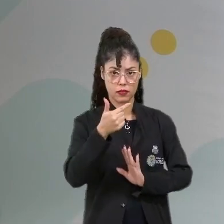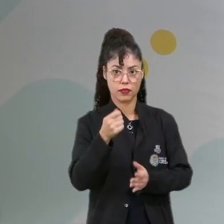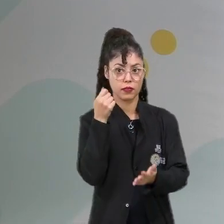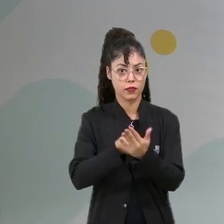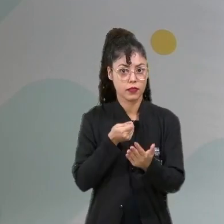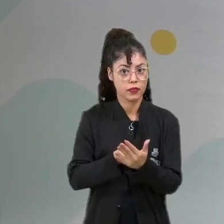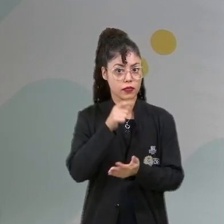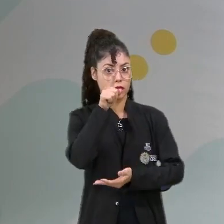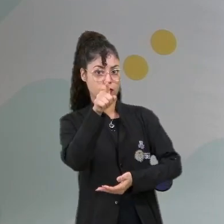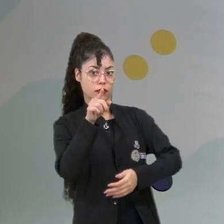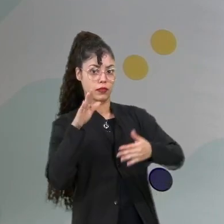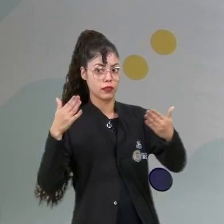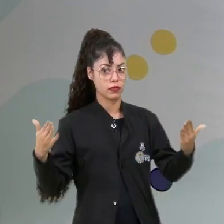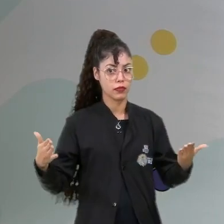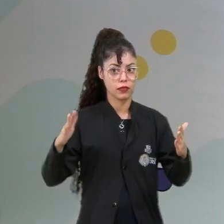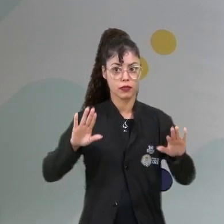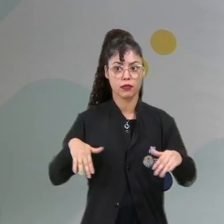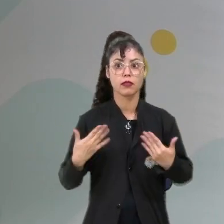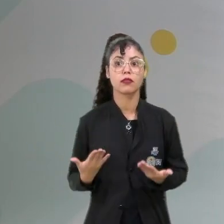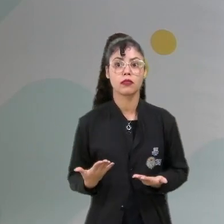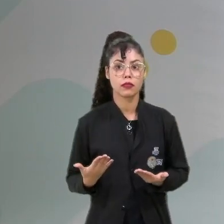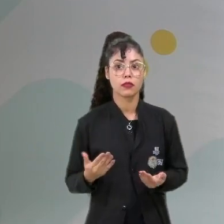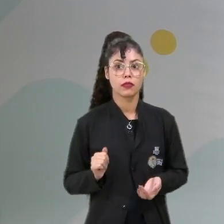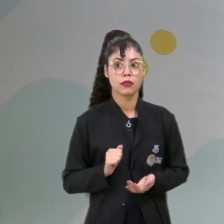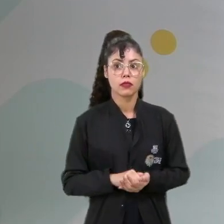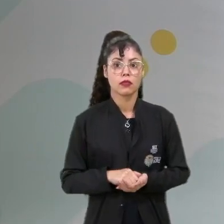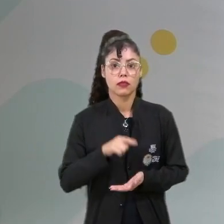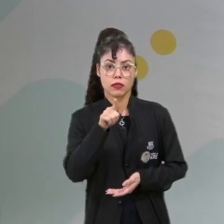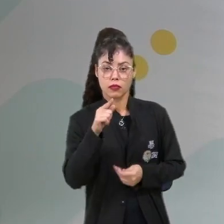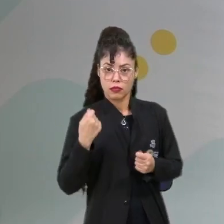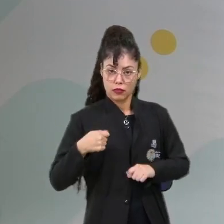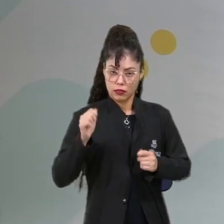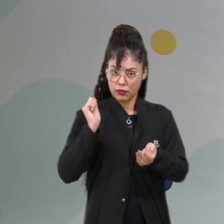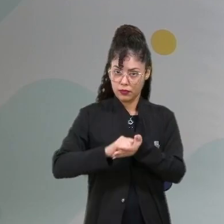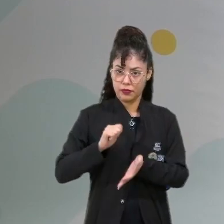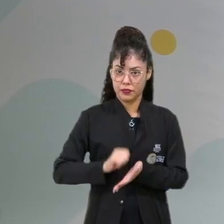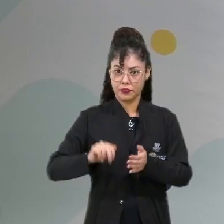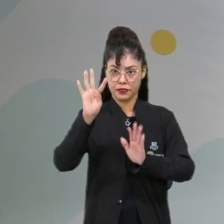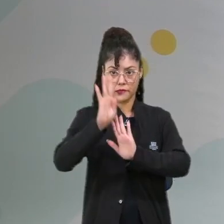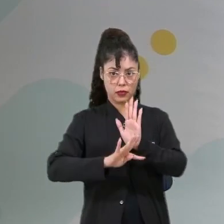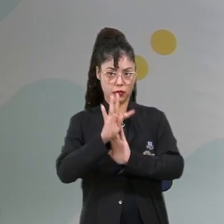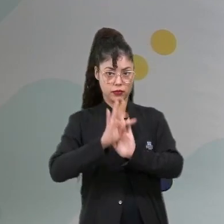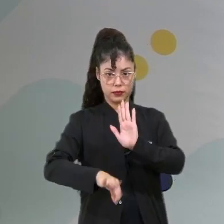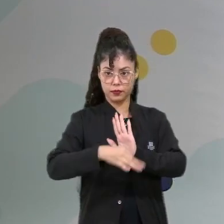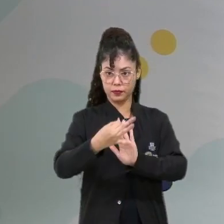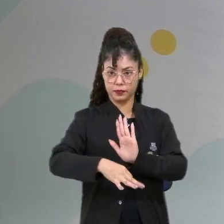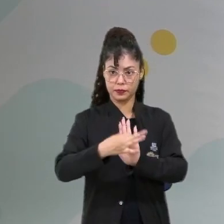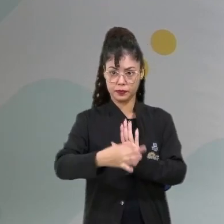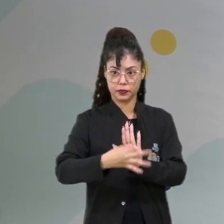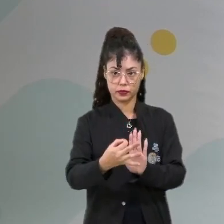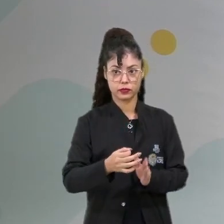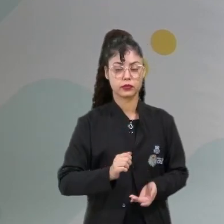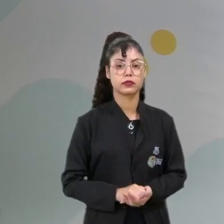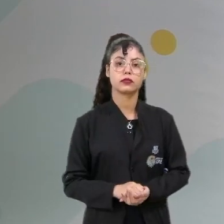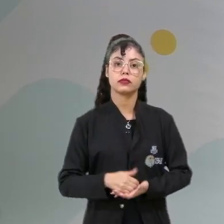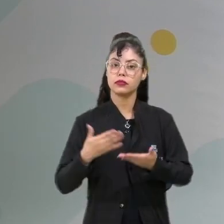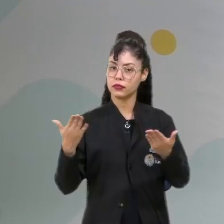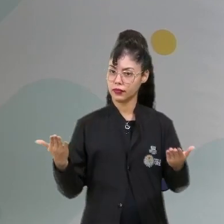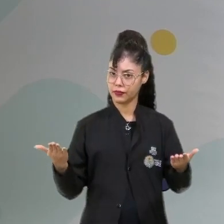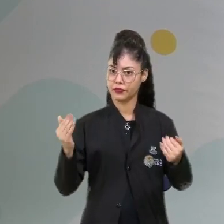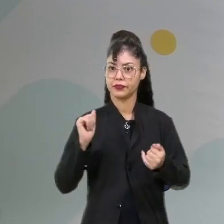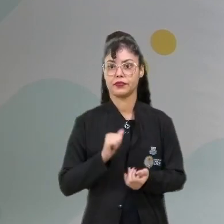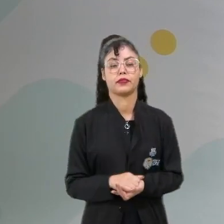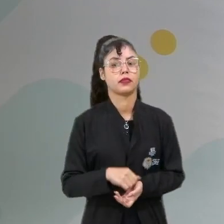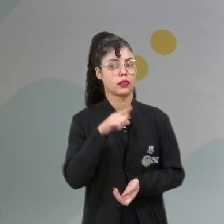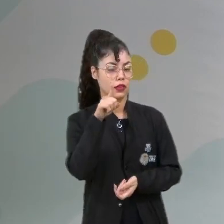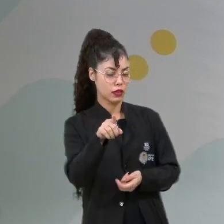de você que está assistindo essa aula? Que você escreva um texto dissertativo, argumentativo